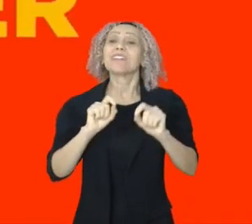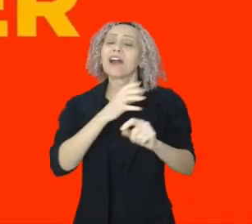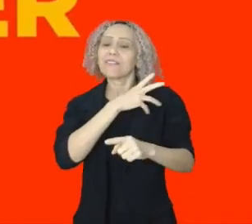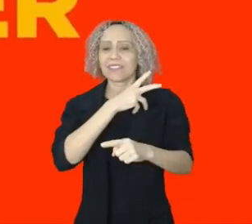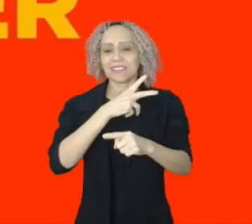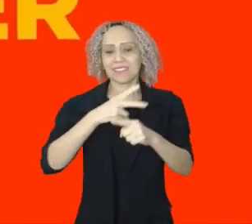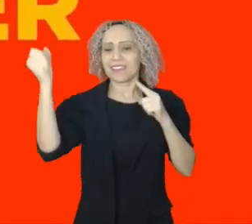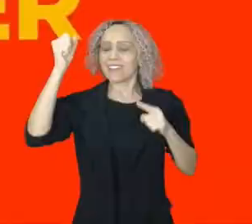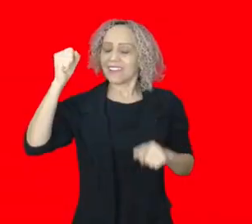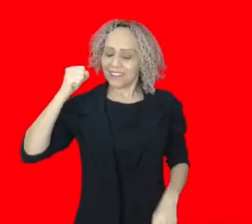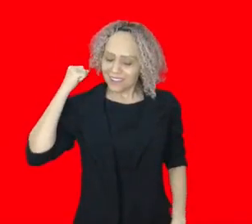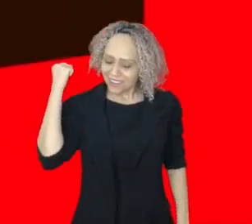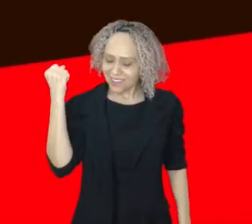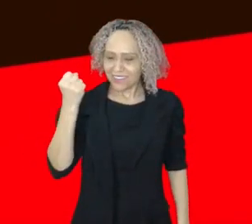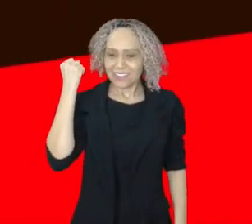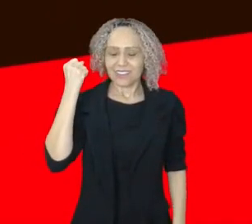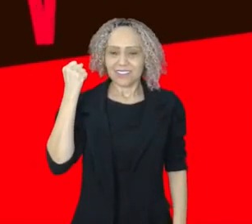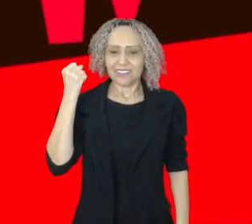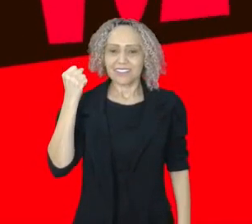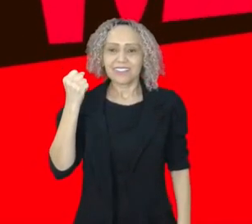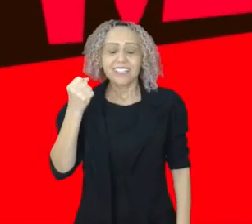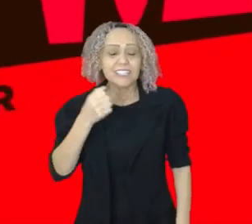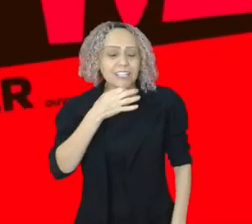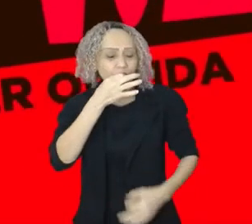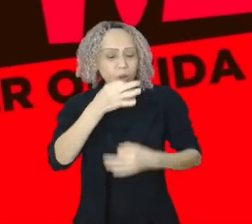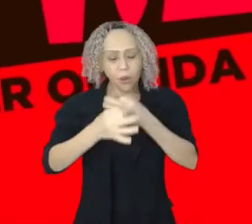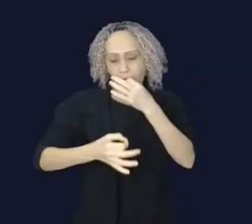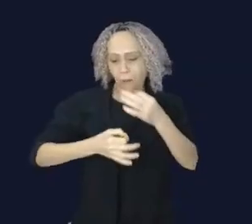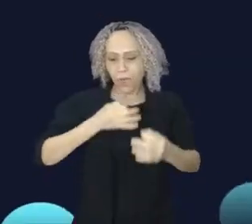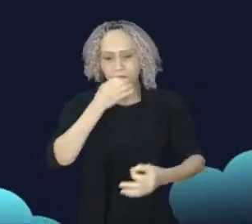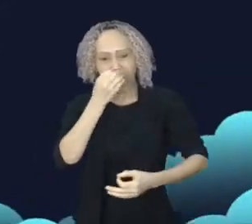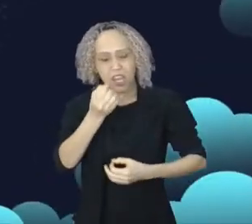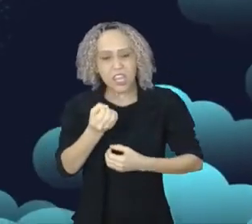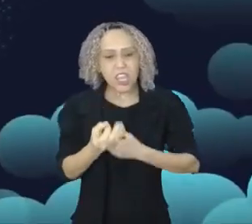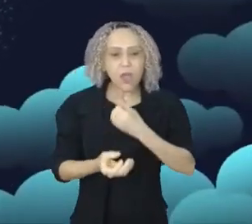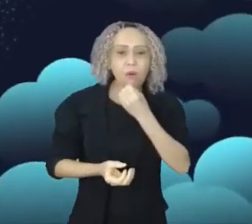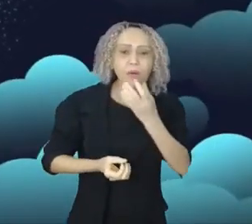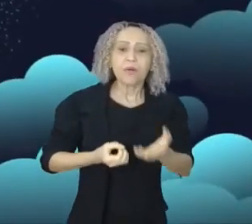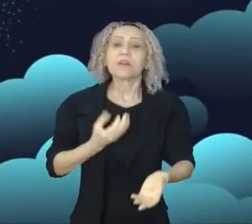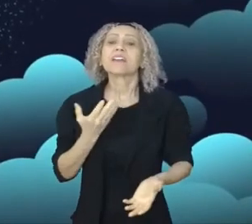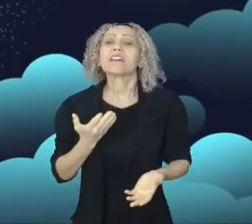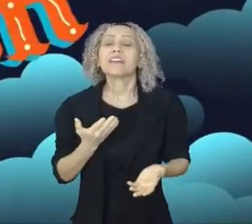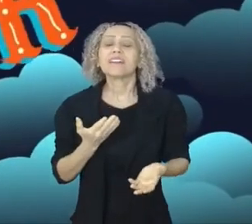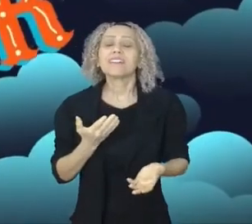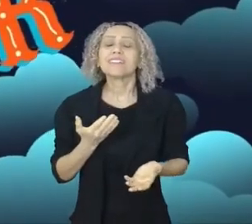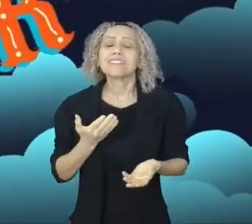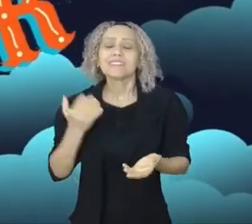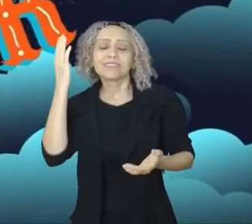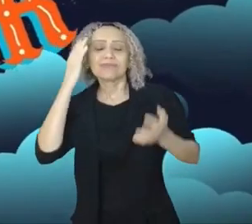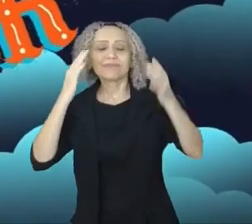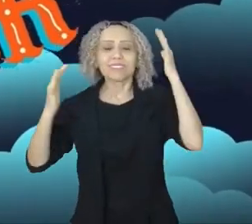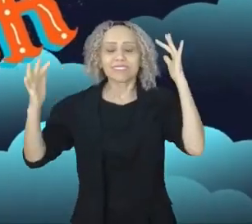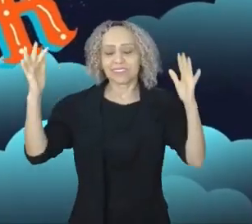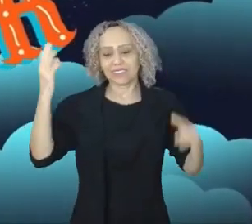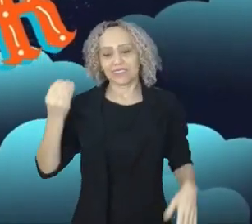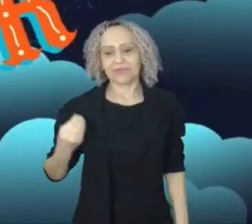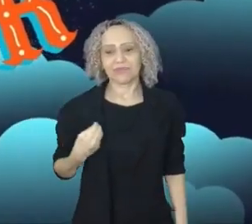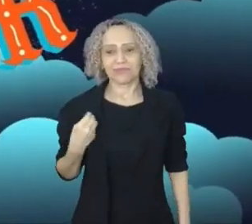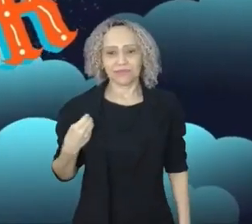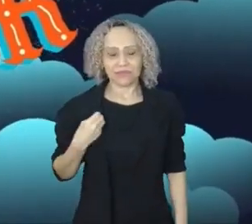batalhando pra vencer. Tenho voz pra ser ouvida, tenho sonhos pra